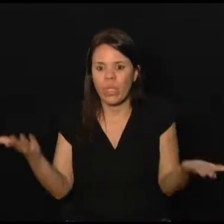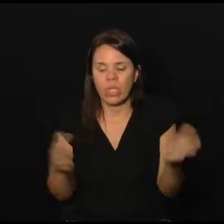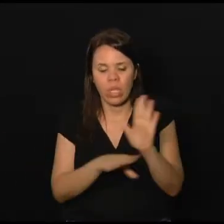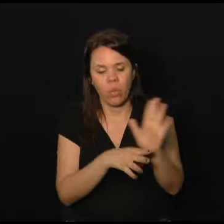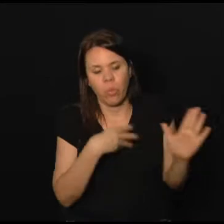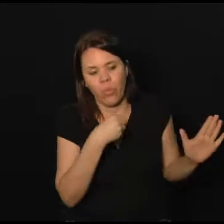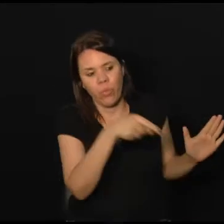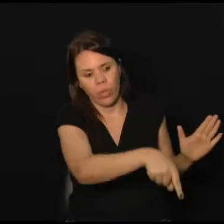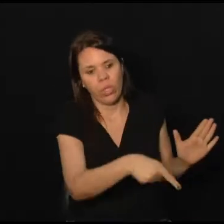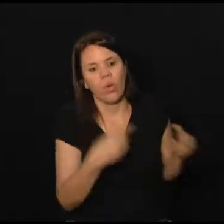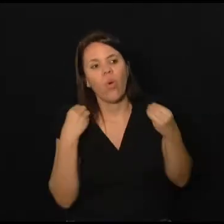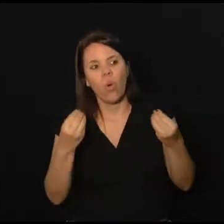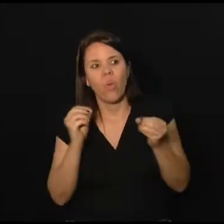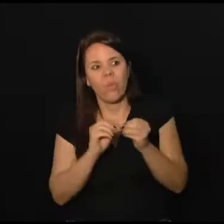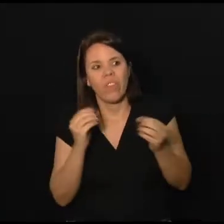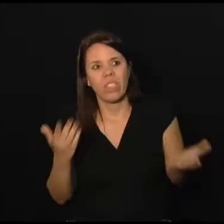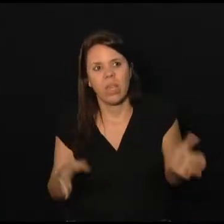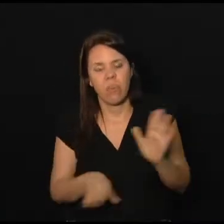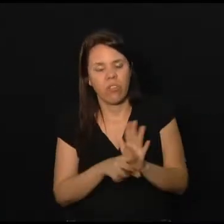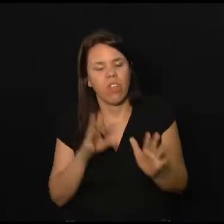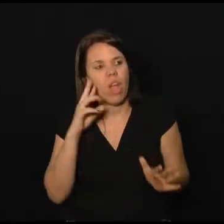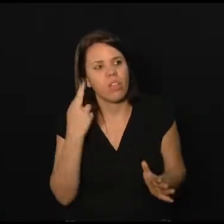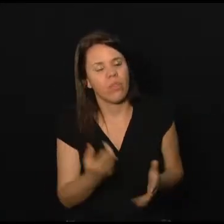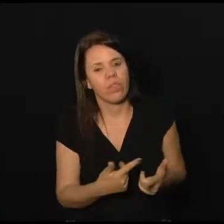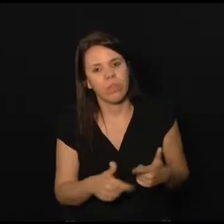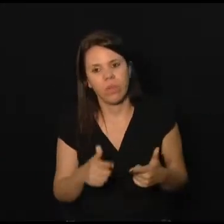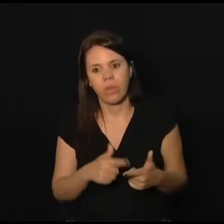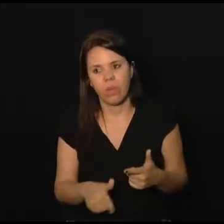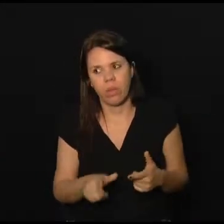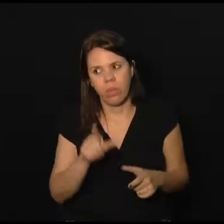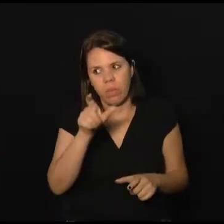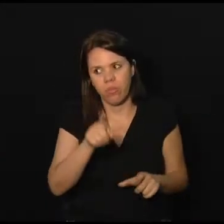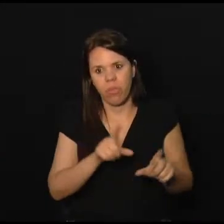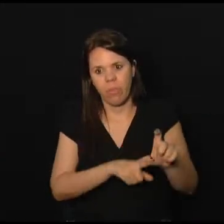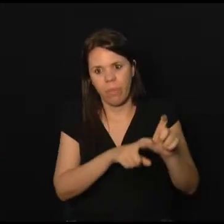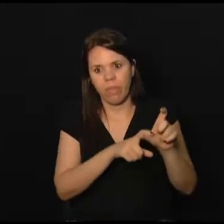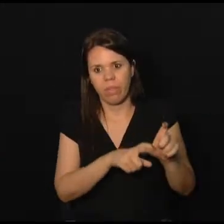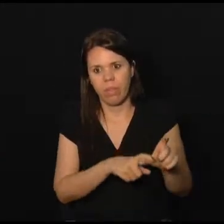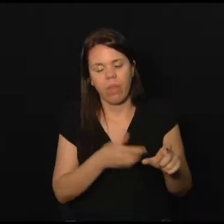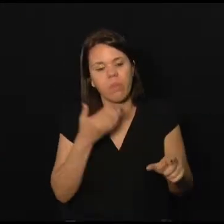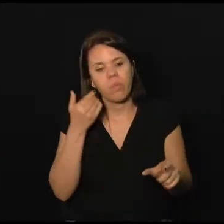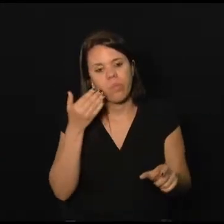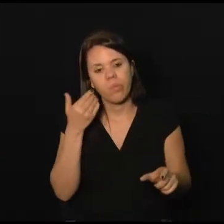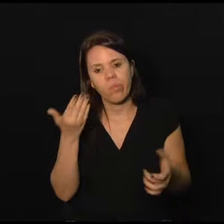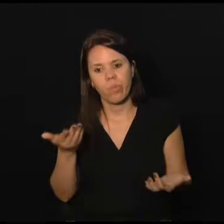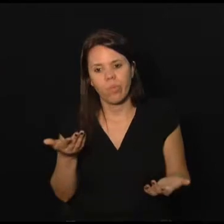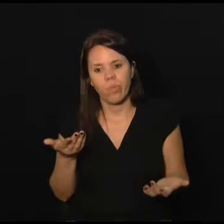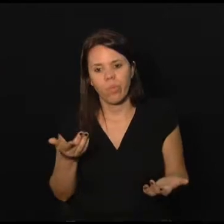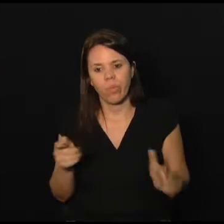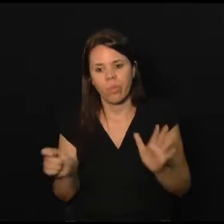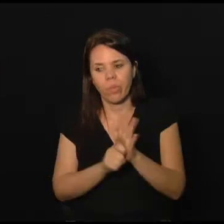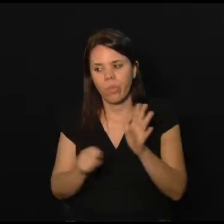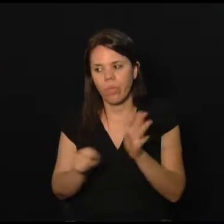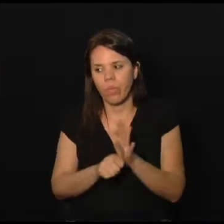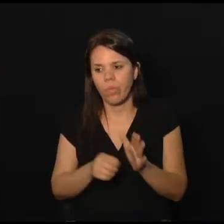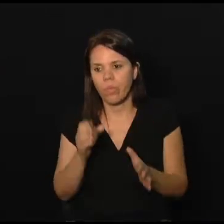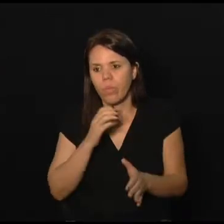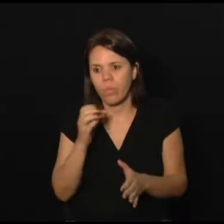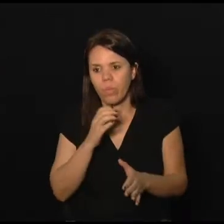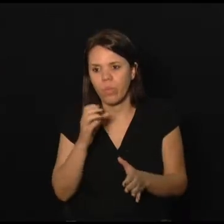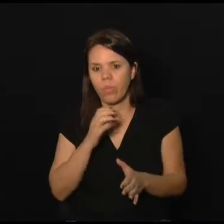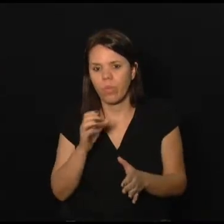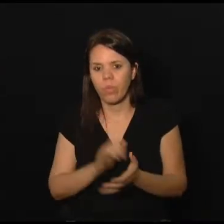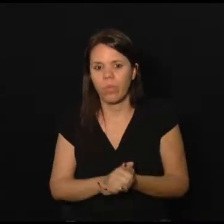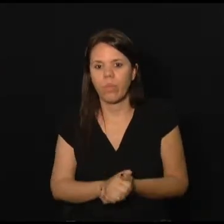e como fazer, né? E o dependente, ele aproveita da situação. Às vezes o traficante está correndo atrás, né? Às vezes está